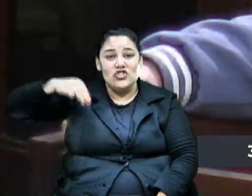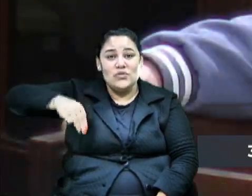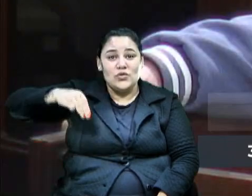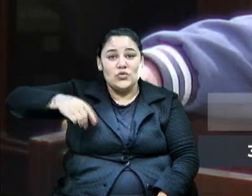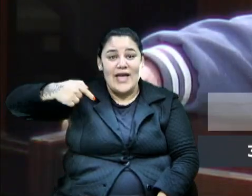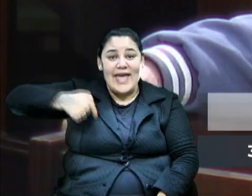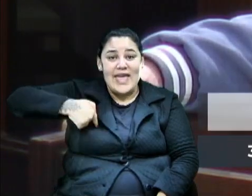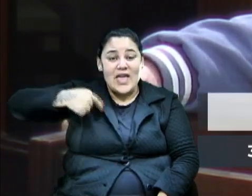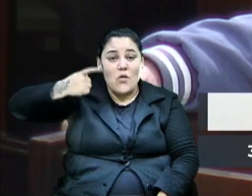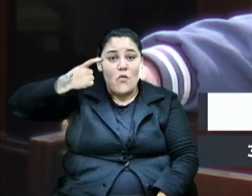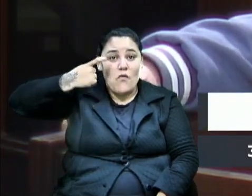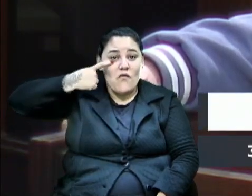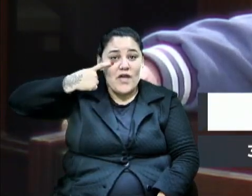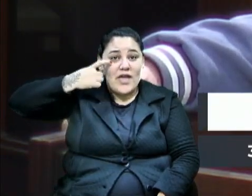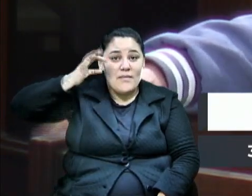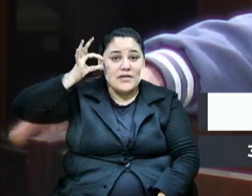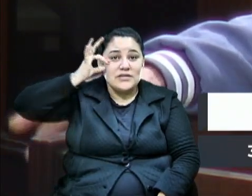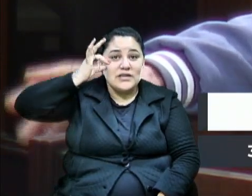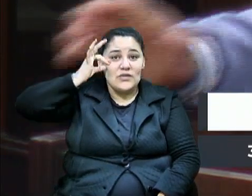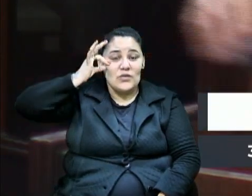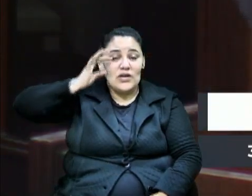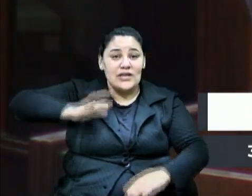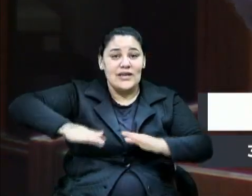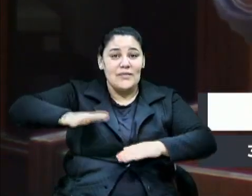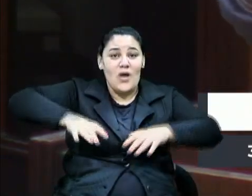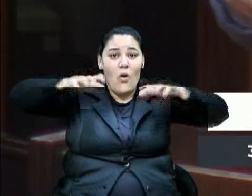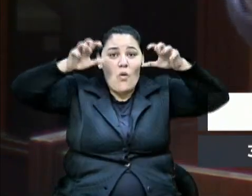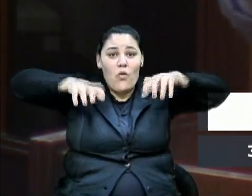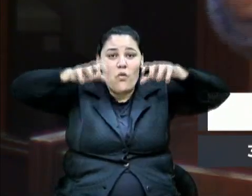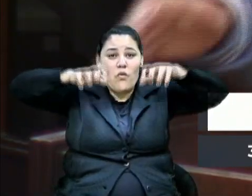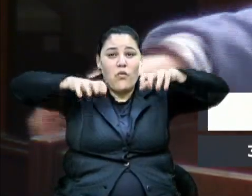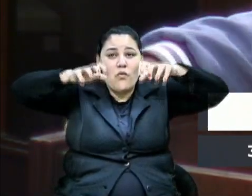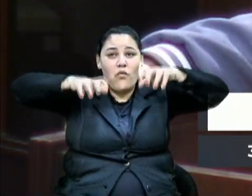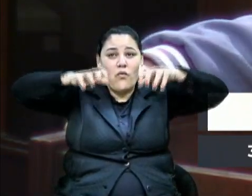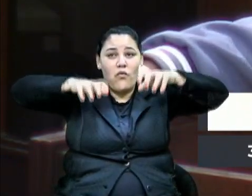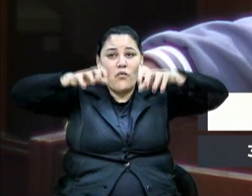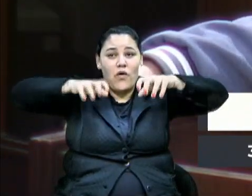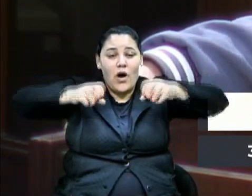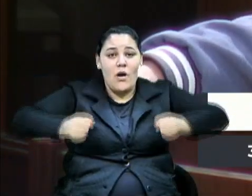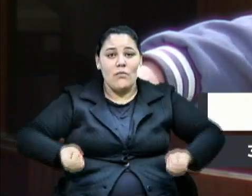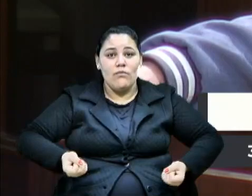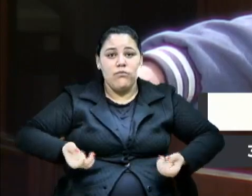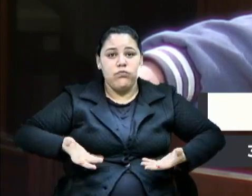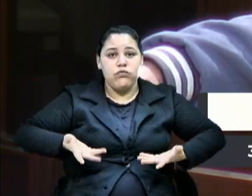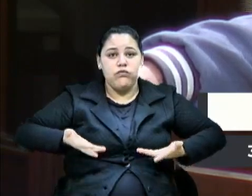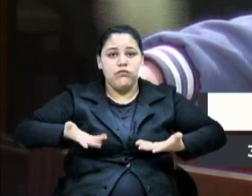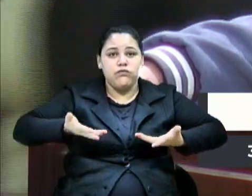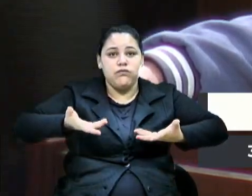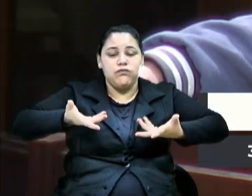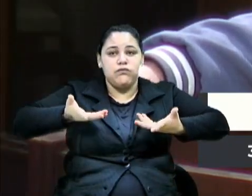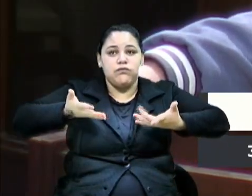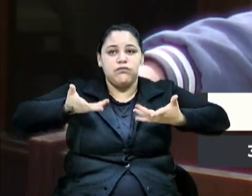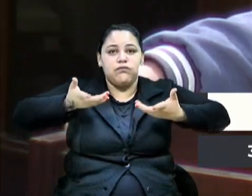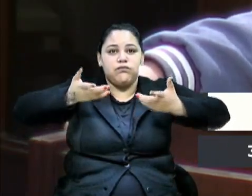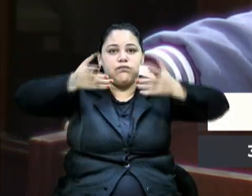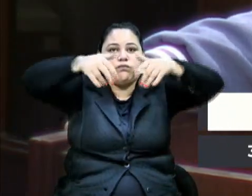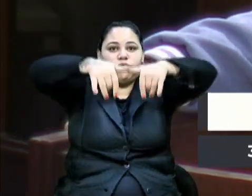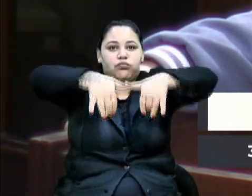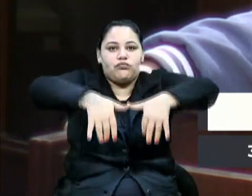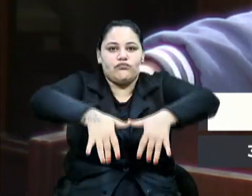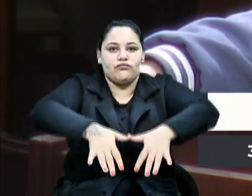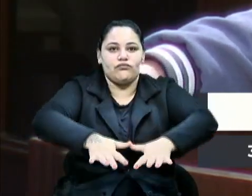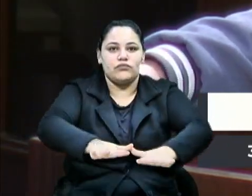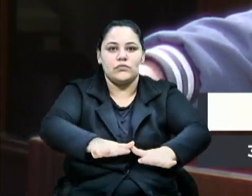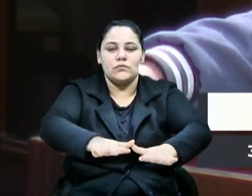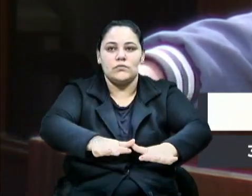presenciei, dependendo da chuva daqui em Caxias, muitos asfaltos, ela cresce rapidamente, desce, ele cresce de